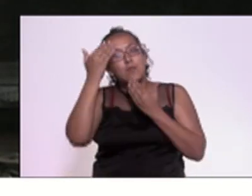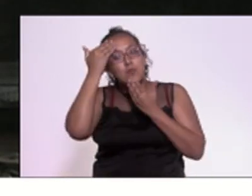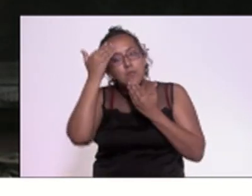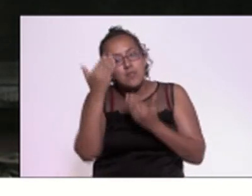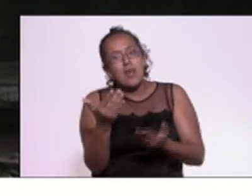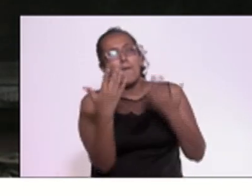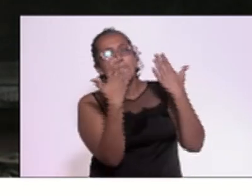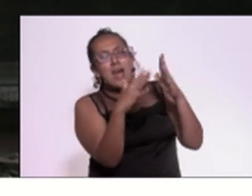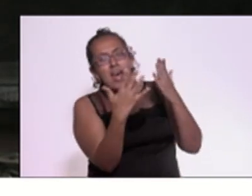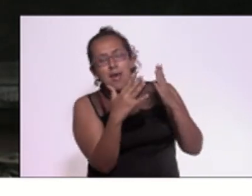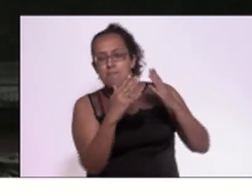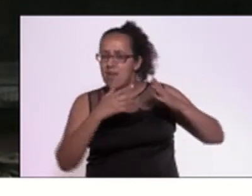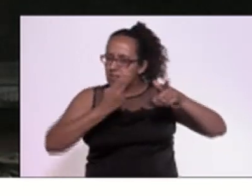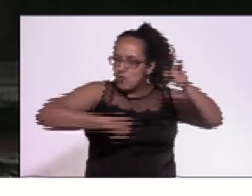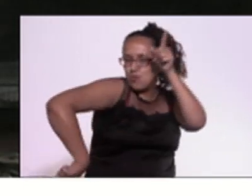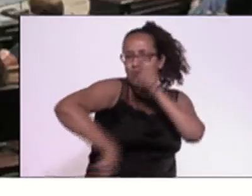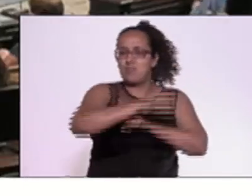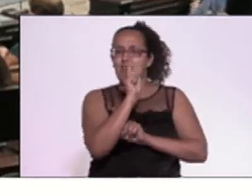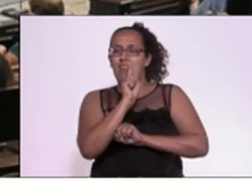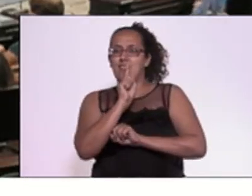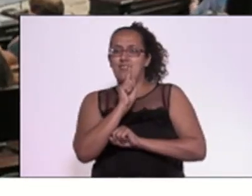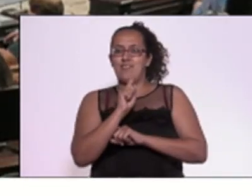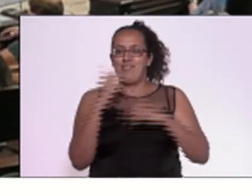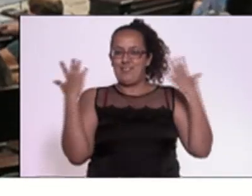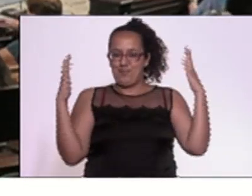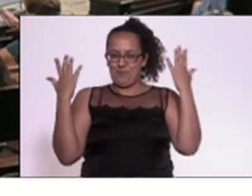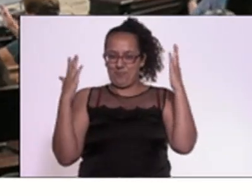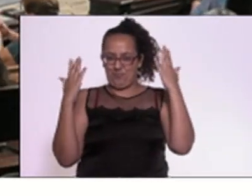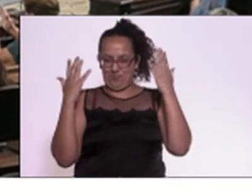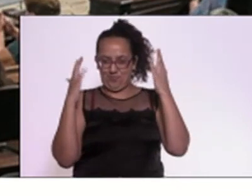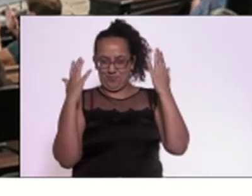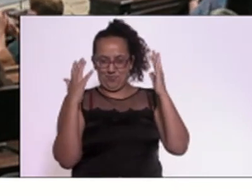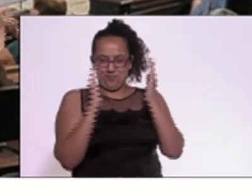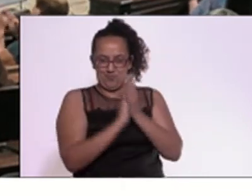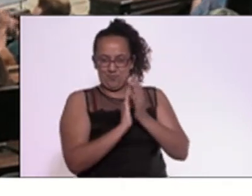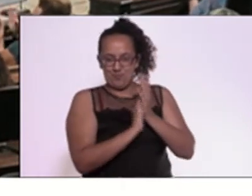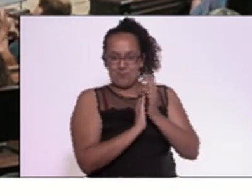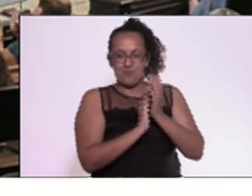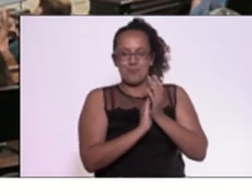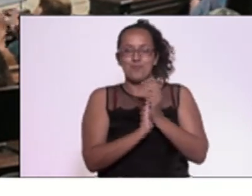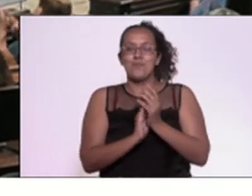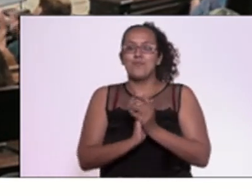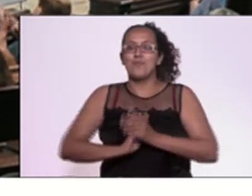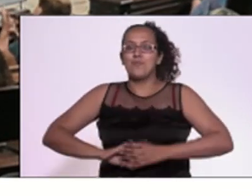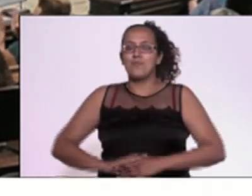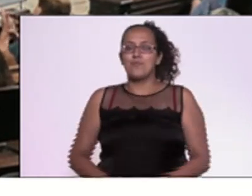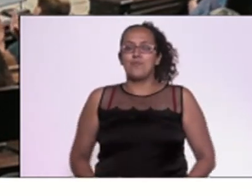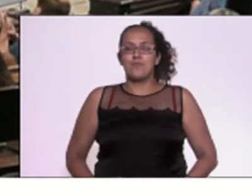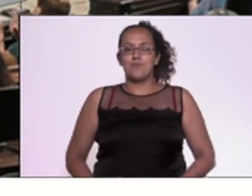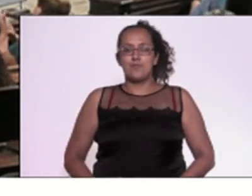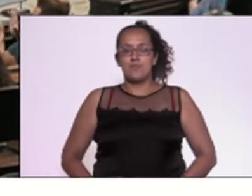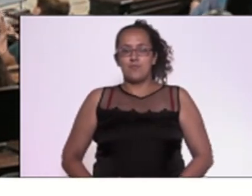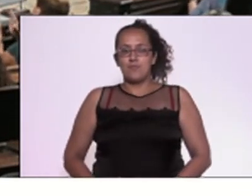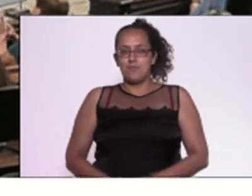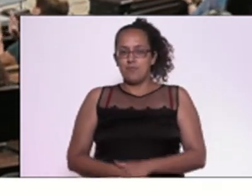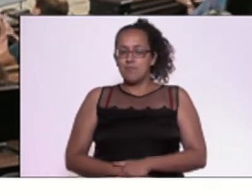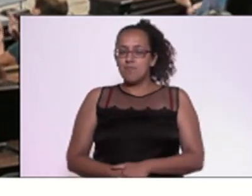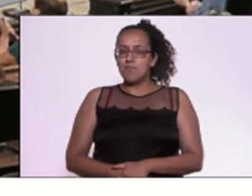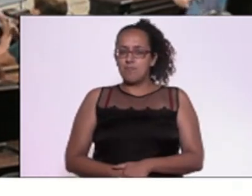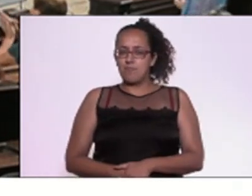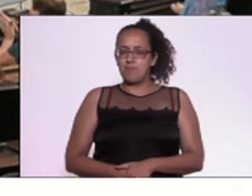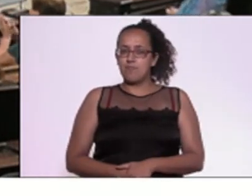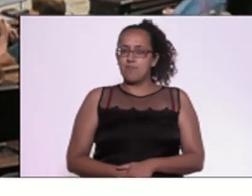Adailton participa de grupos de teatro, música e poesia, sem falar nos filmes que tanto gosta.